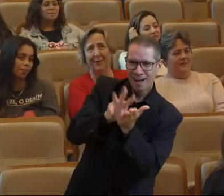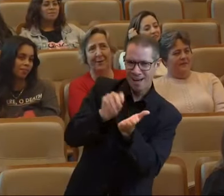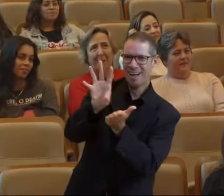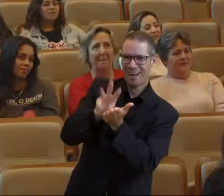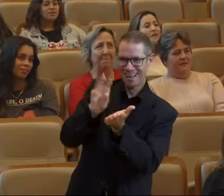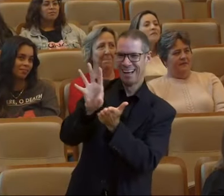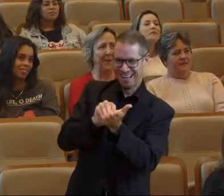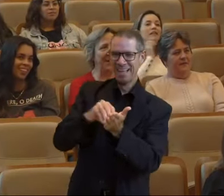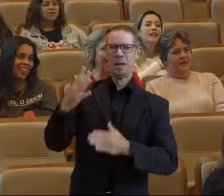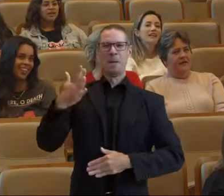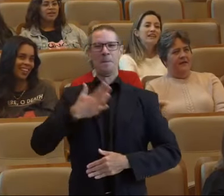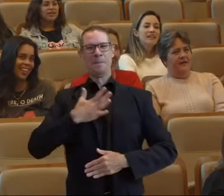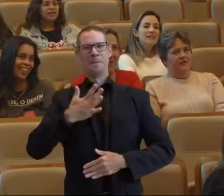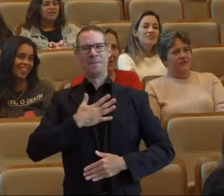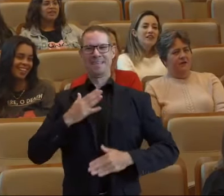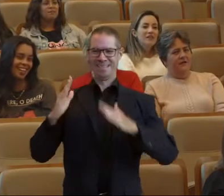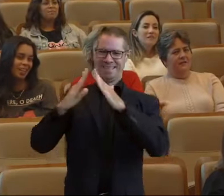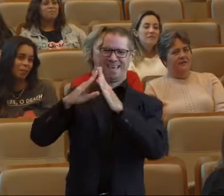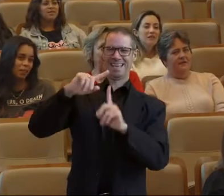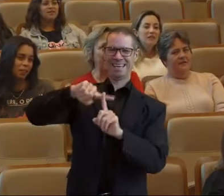ver.